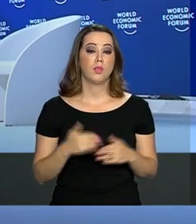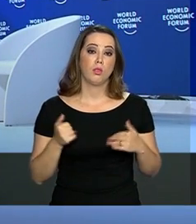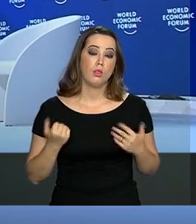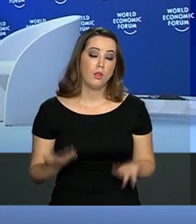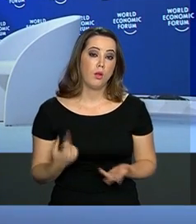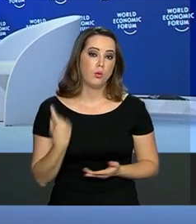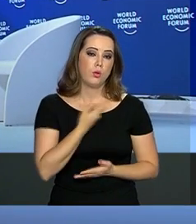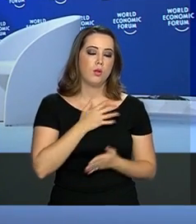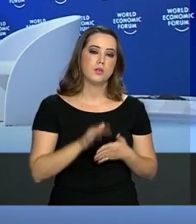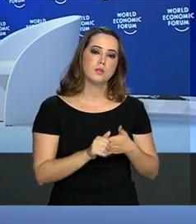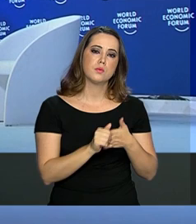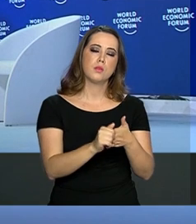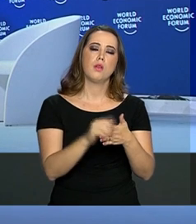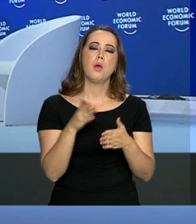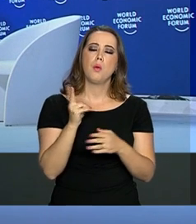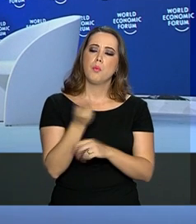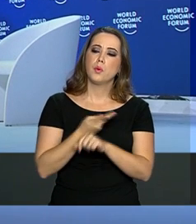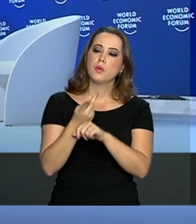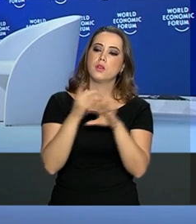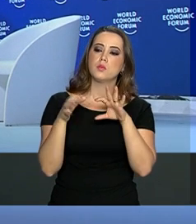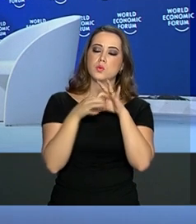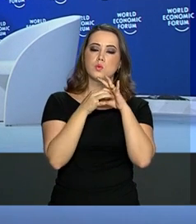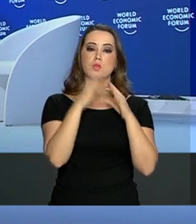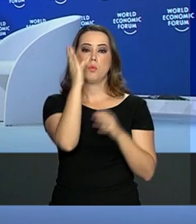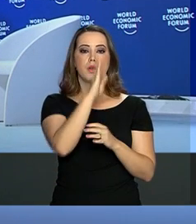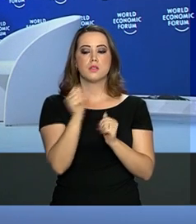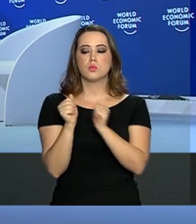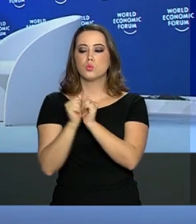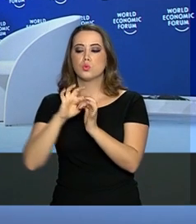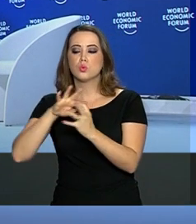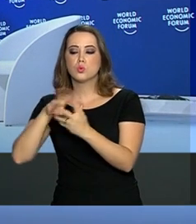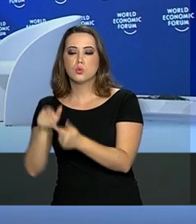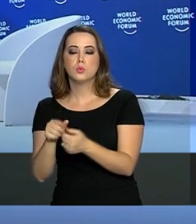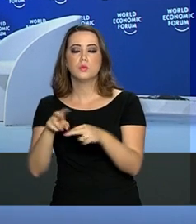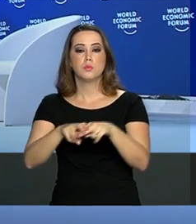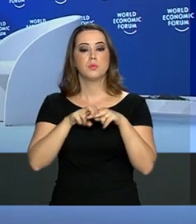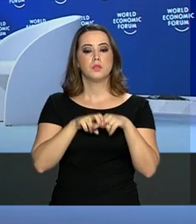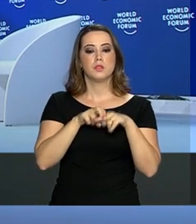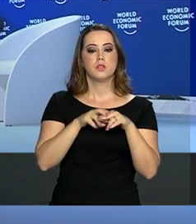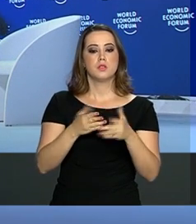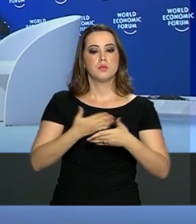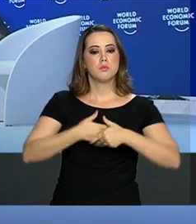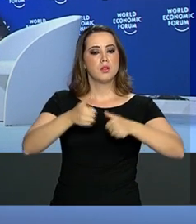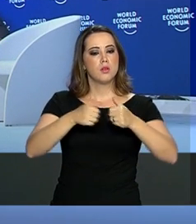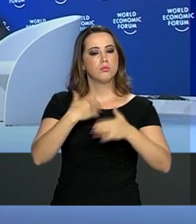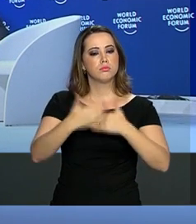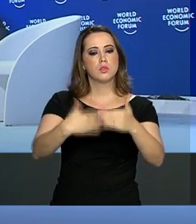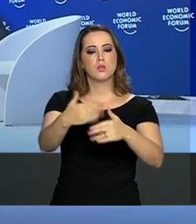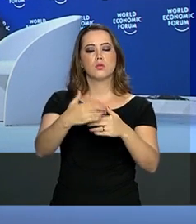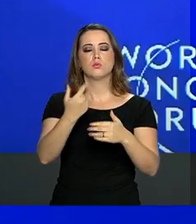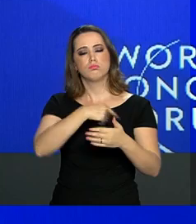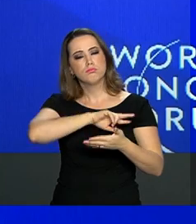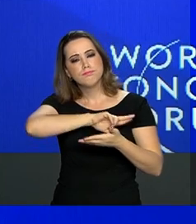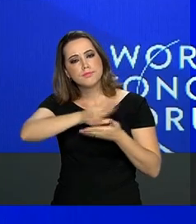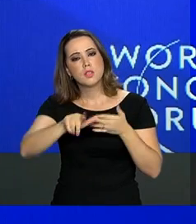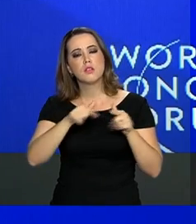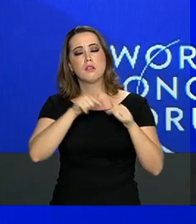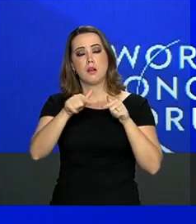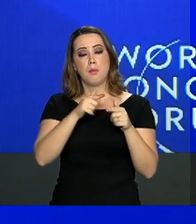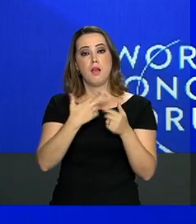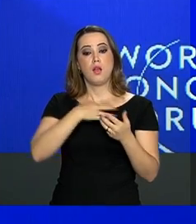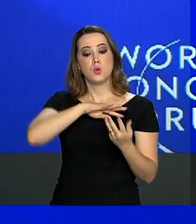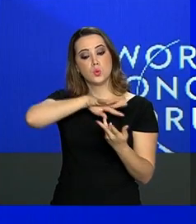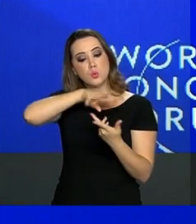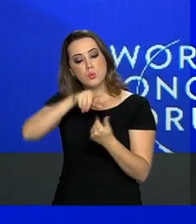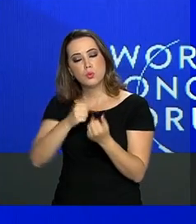isso, buscaremos integrar o Brasil ao mundo por meio da incorporação das melhores práticas internacionais, como aquelas